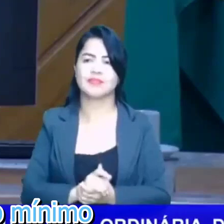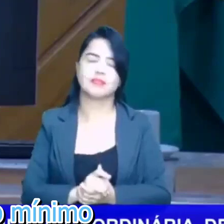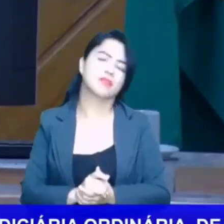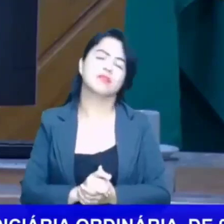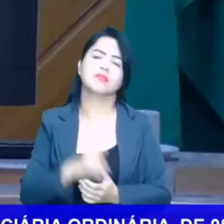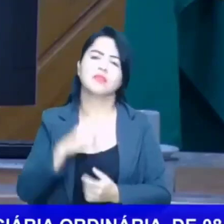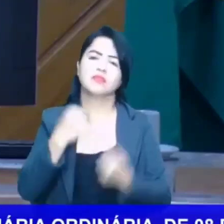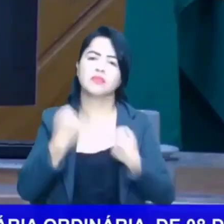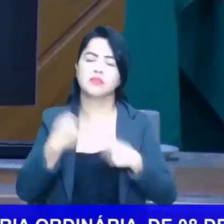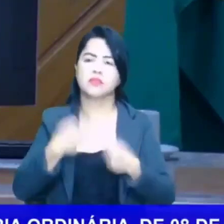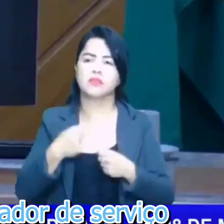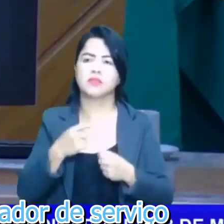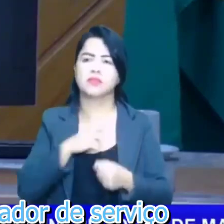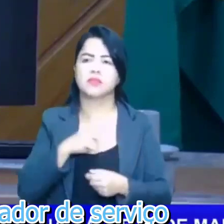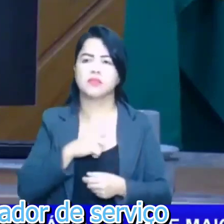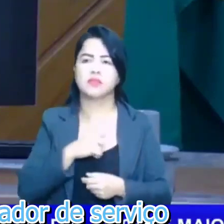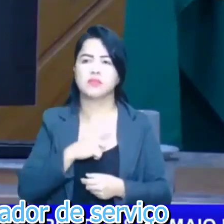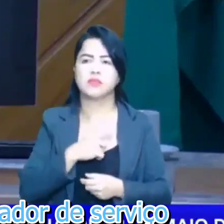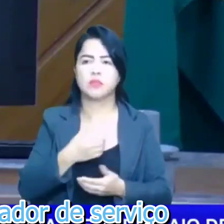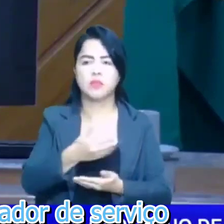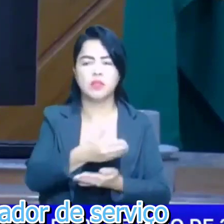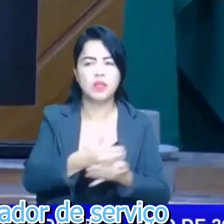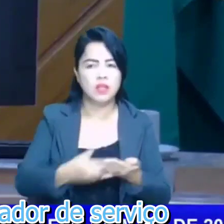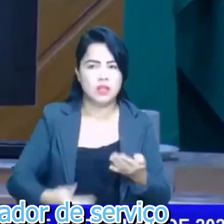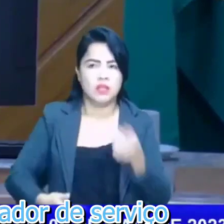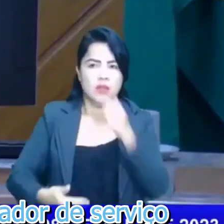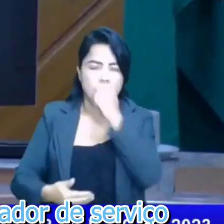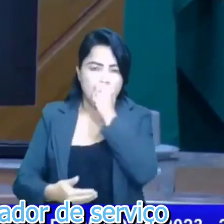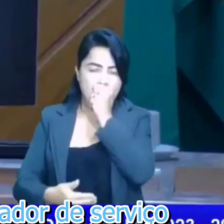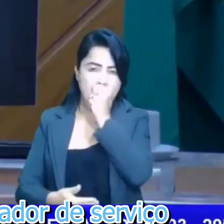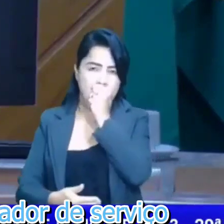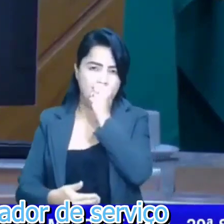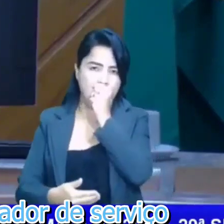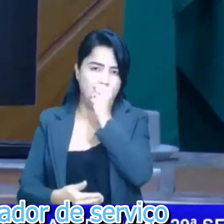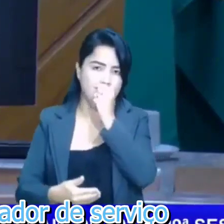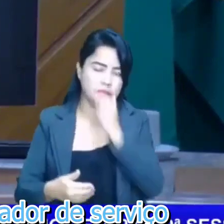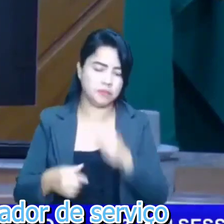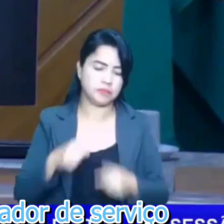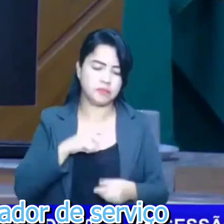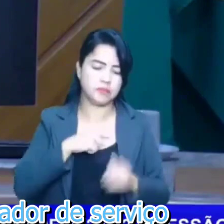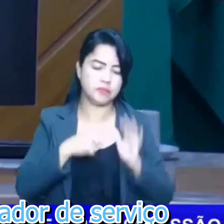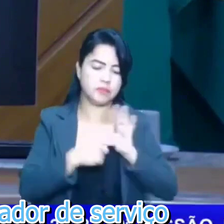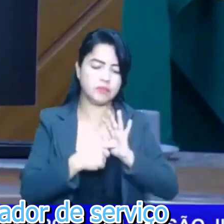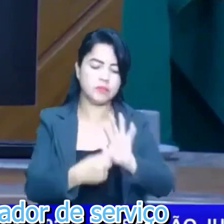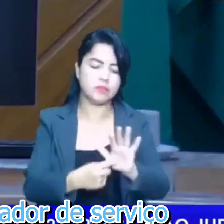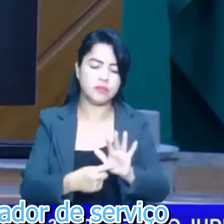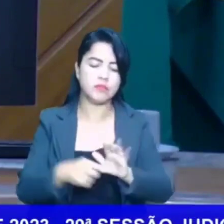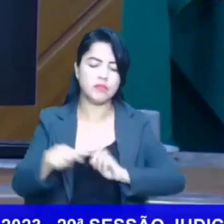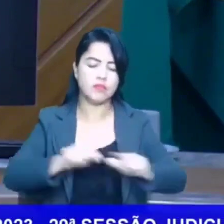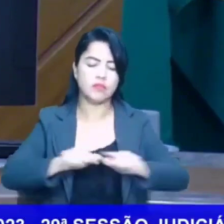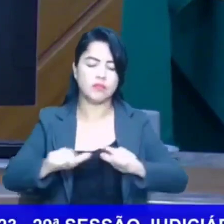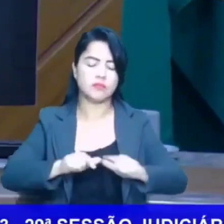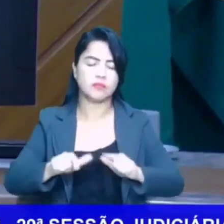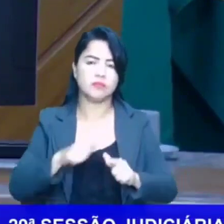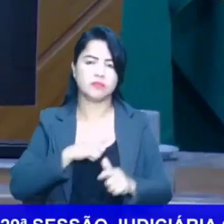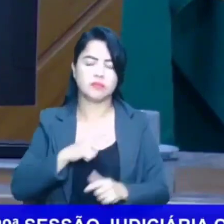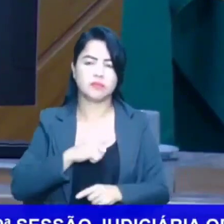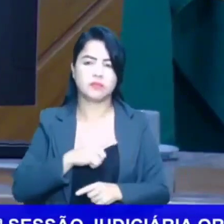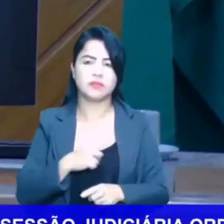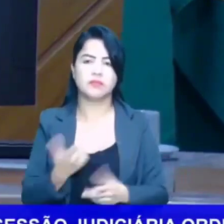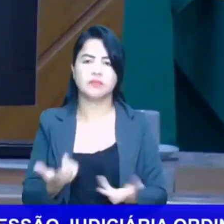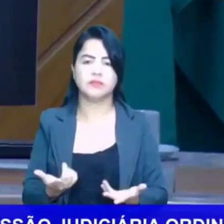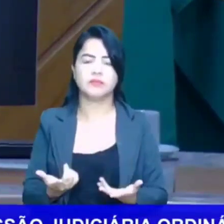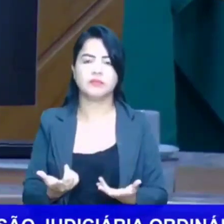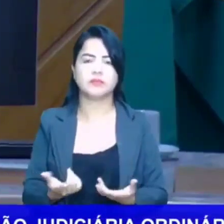no mínimo, por meio de uma nota explicativa indicando a origem, o prestador de serviço,